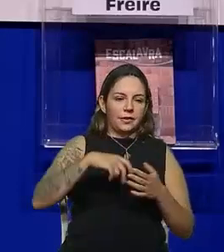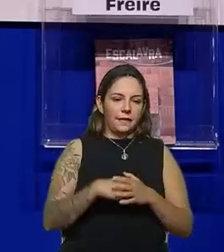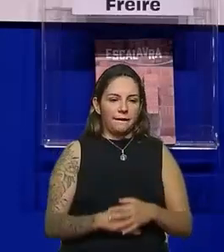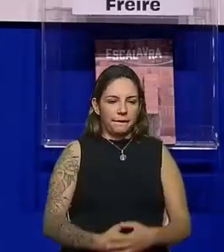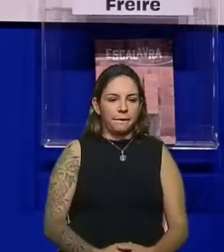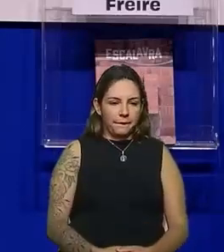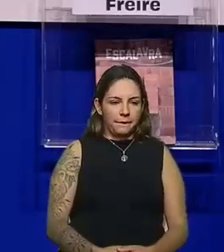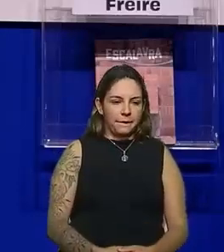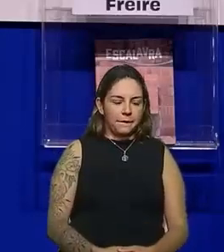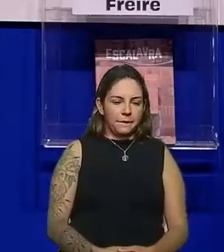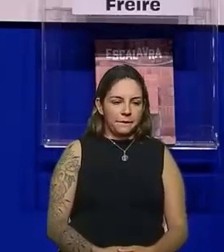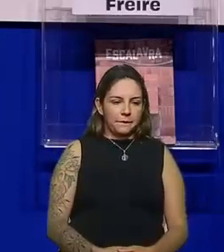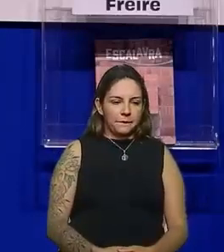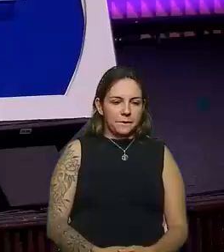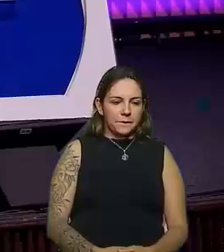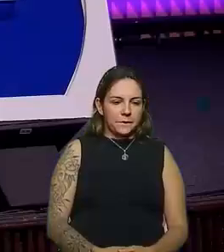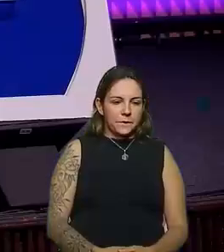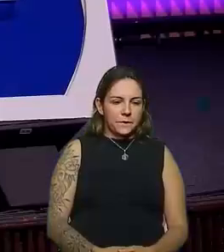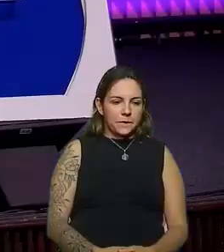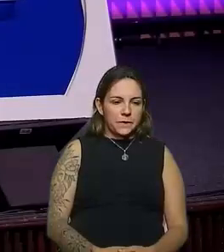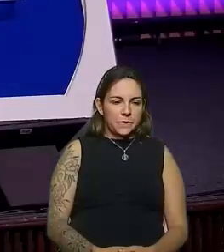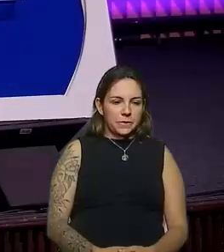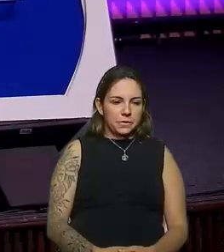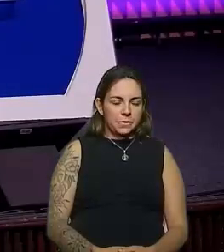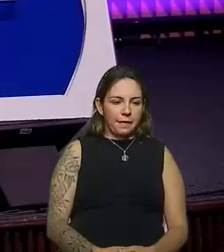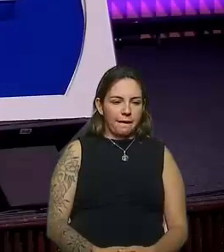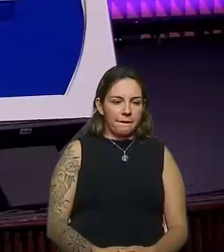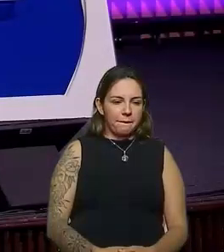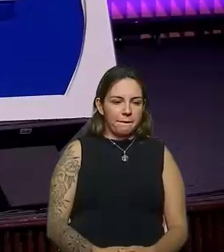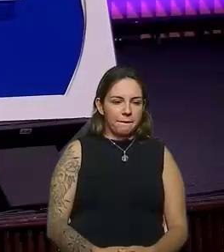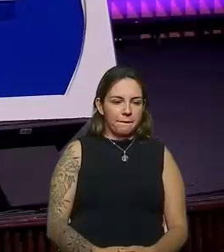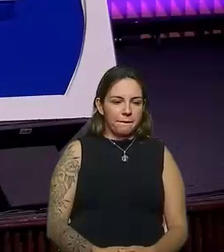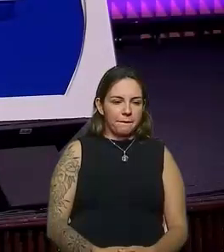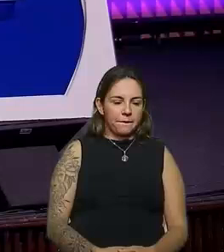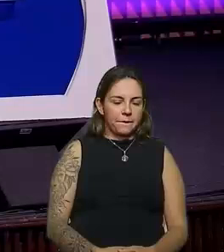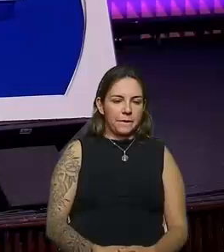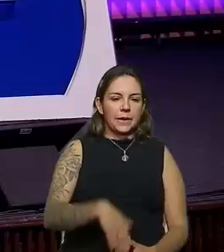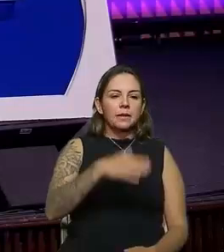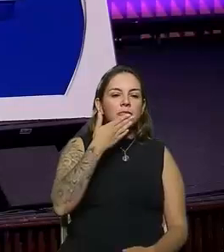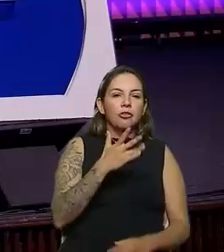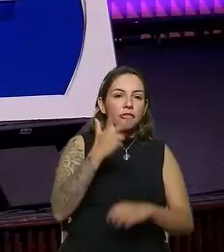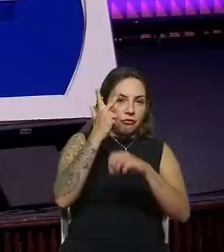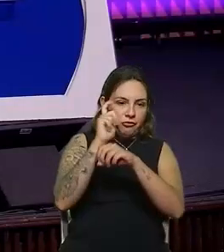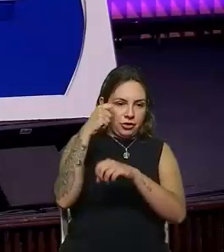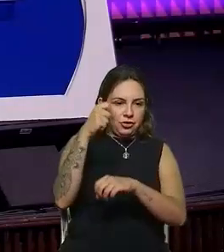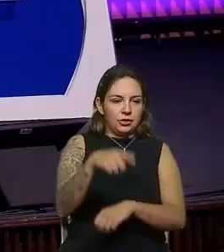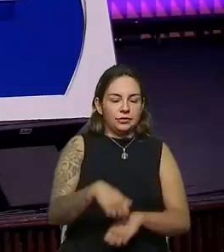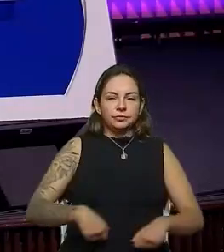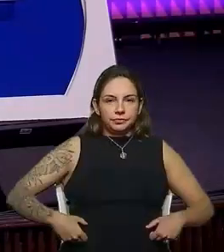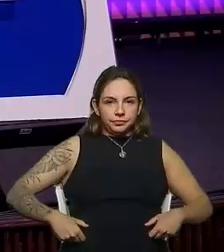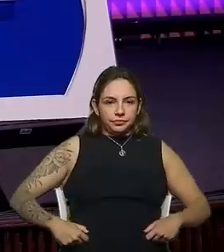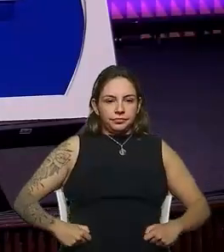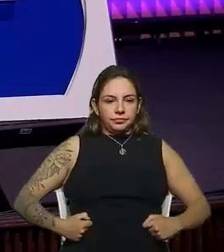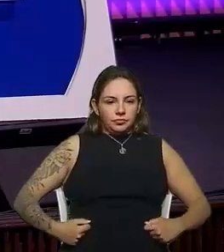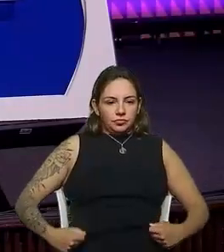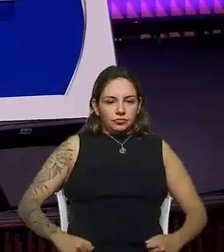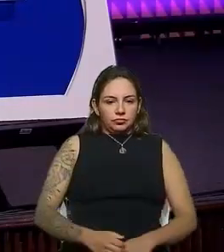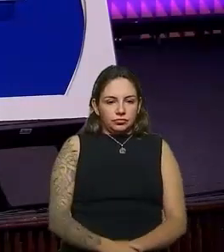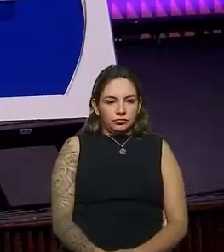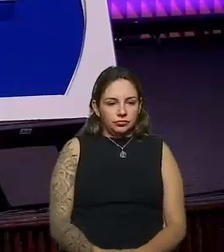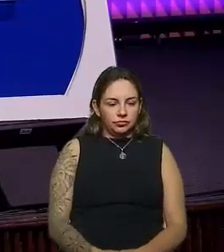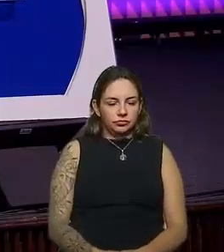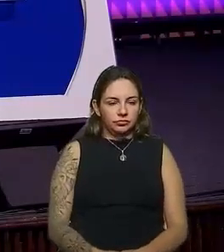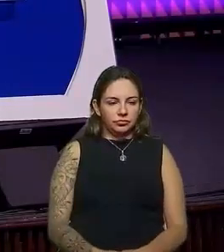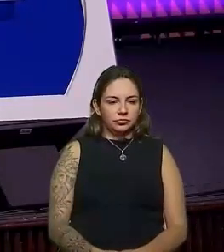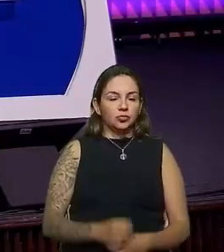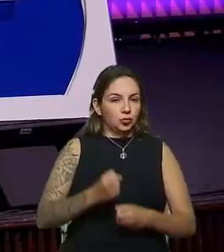na matéria, né? A propósito, vocês falaram da Suzana de Moraes, eu queria pedir para passarem o videozinho do poema